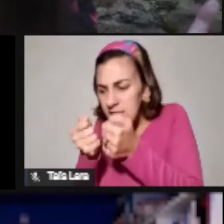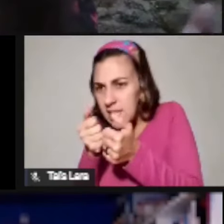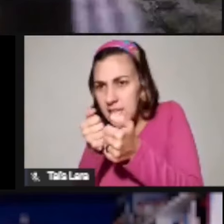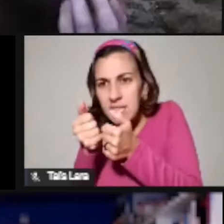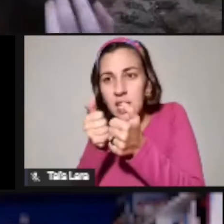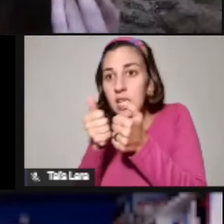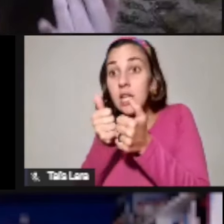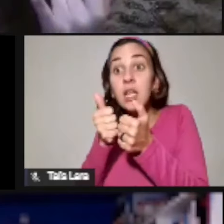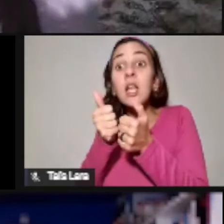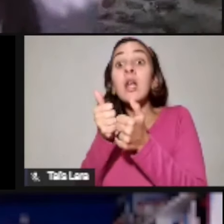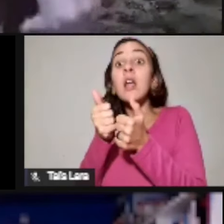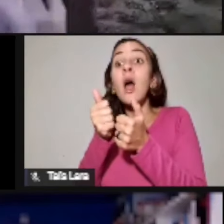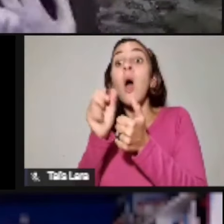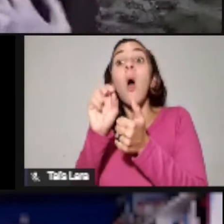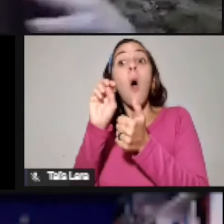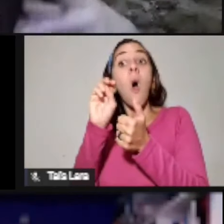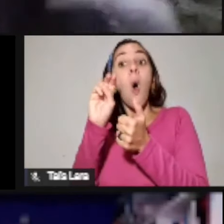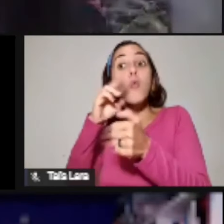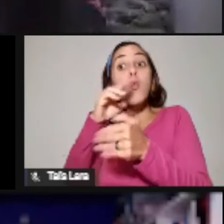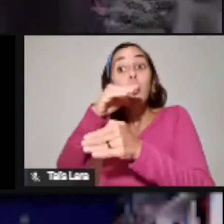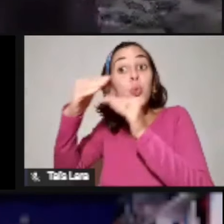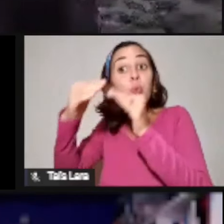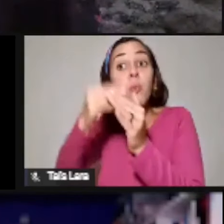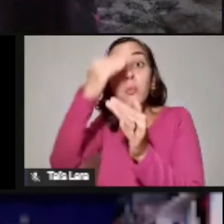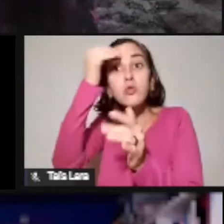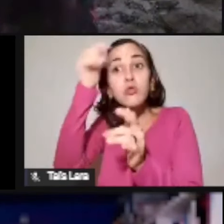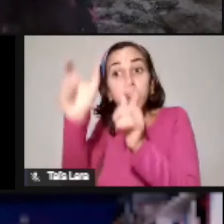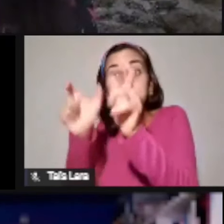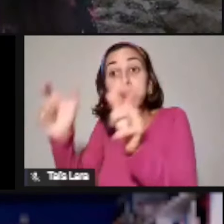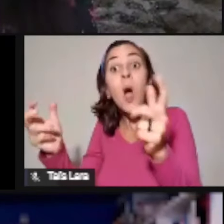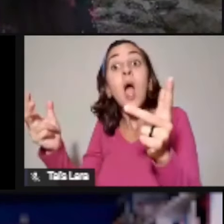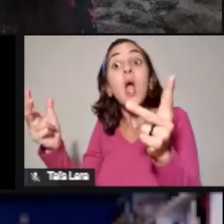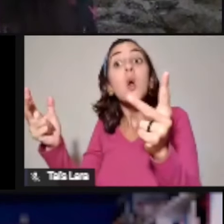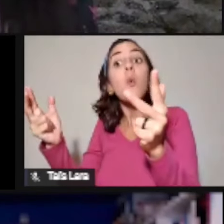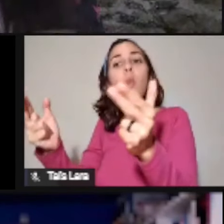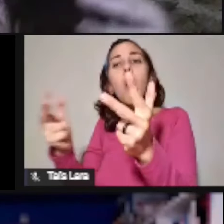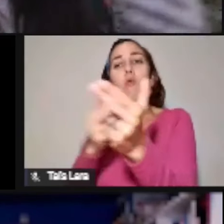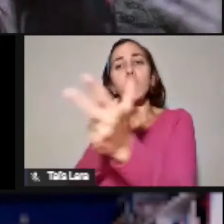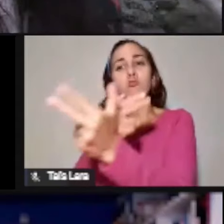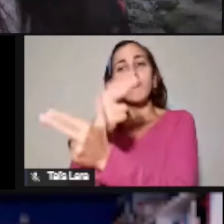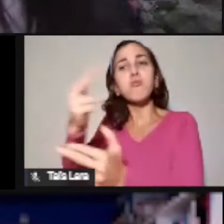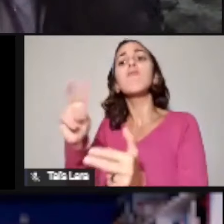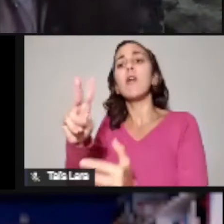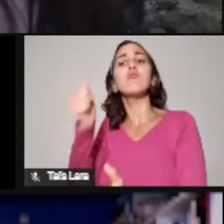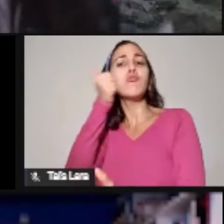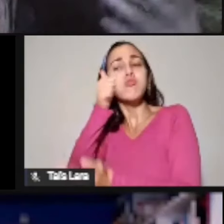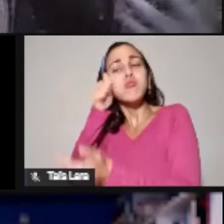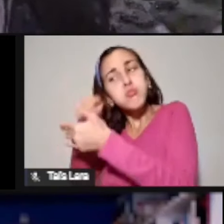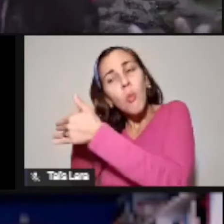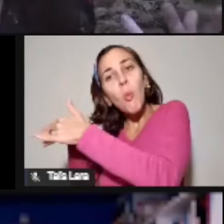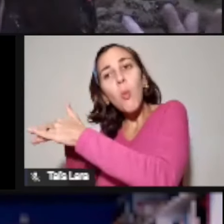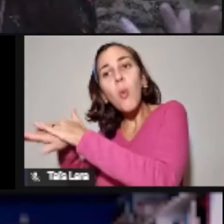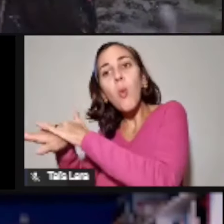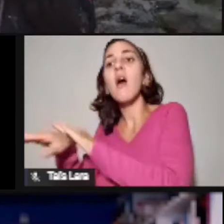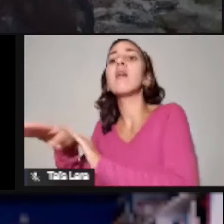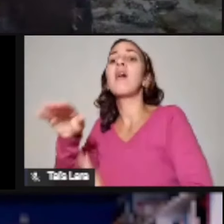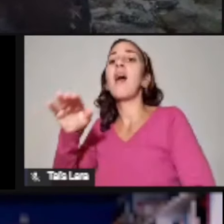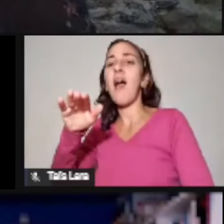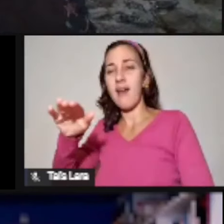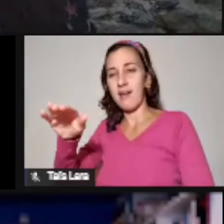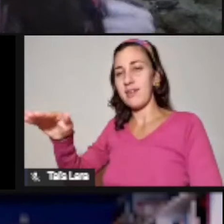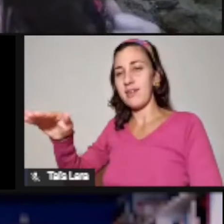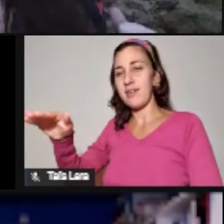sentir segurança, vai sentir que o afeto e a atenção tá vindo para ela, vai perceber que existe uma organização naquela casa. Olha, a